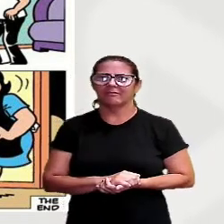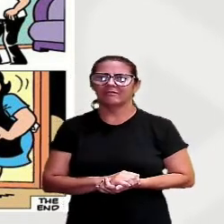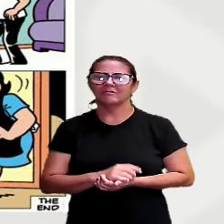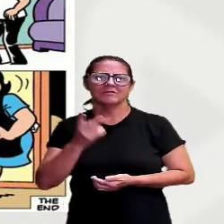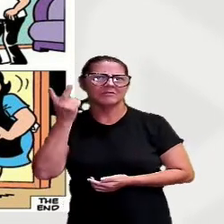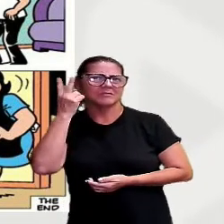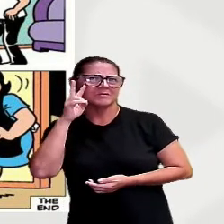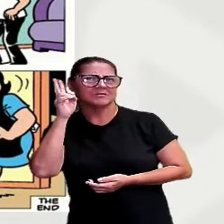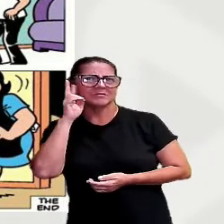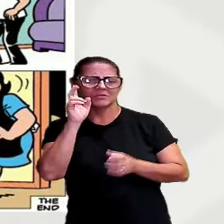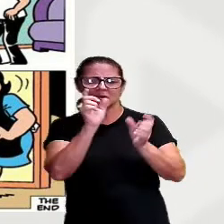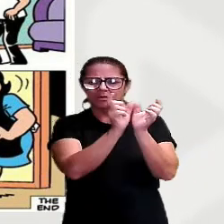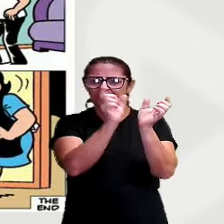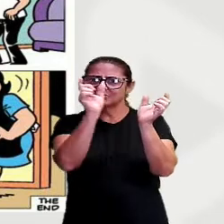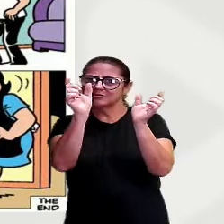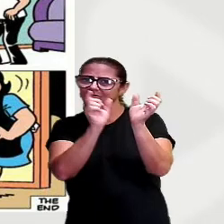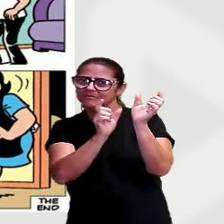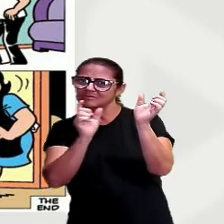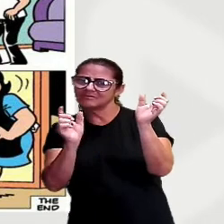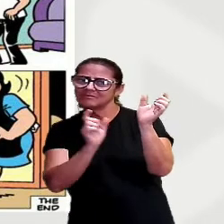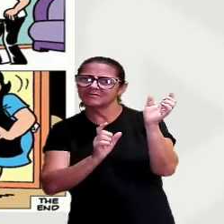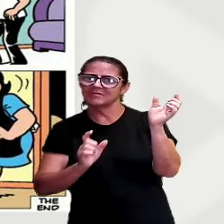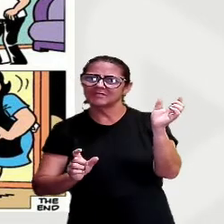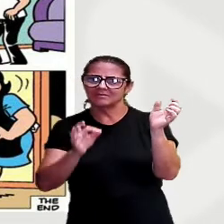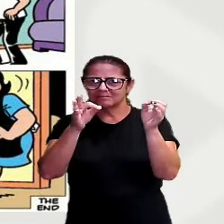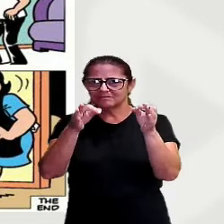de tirinha. Certinho aí de casa?